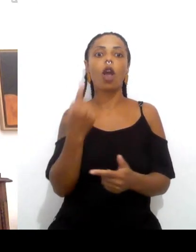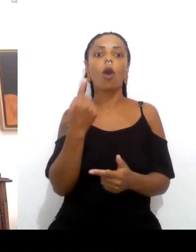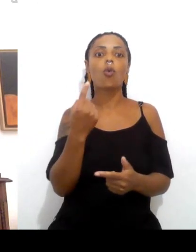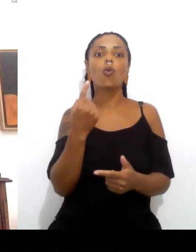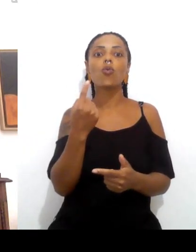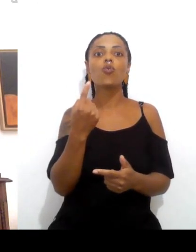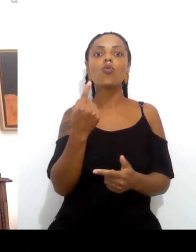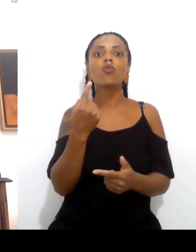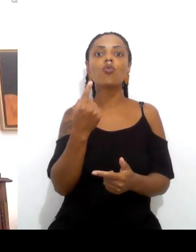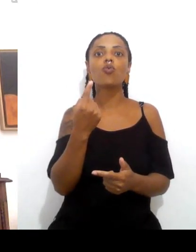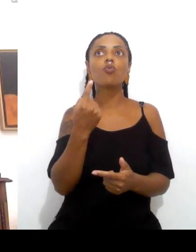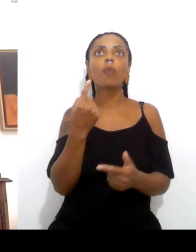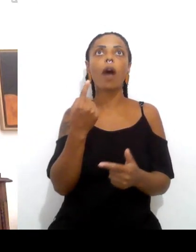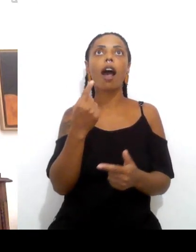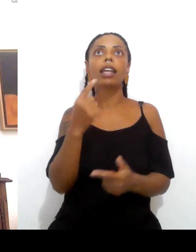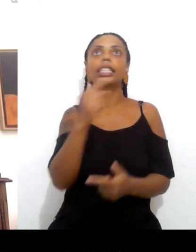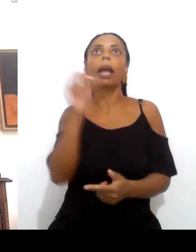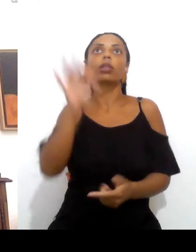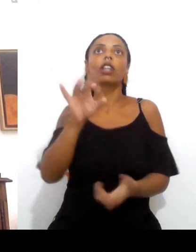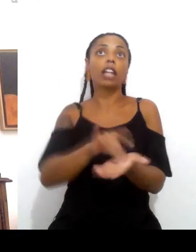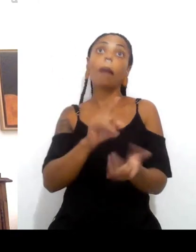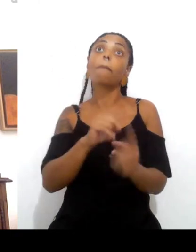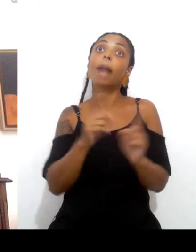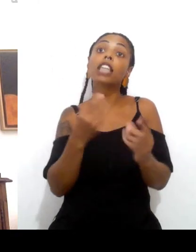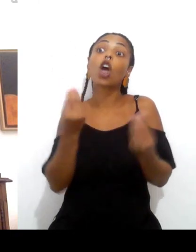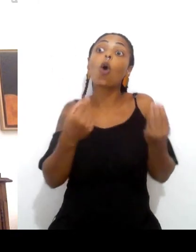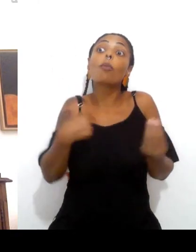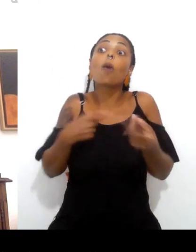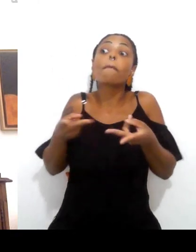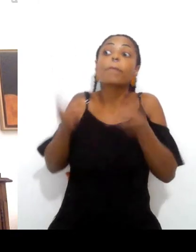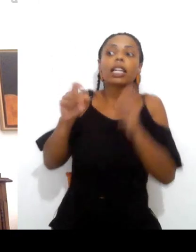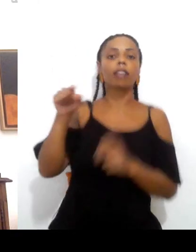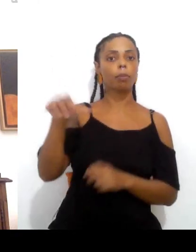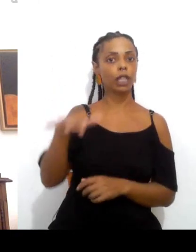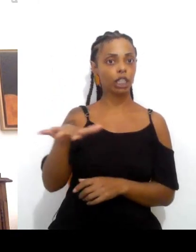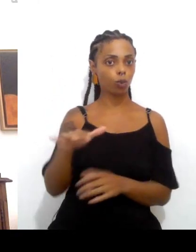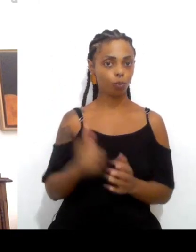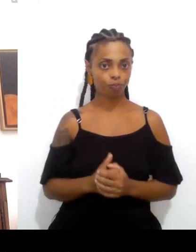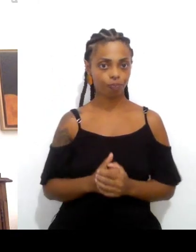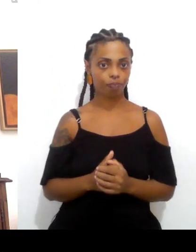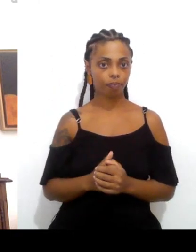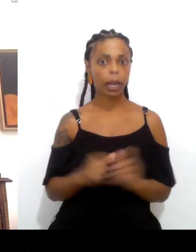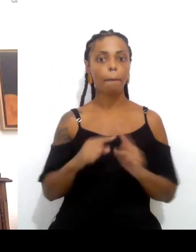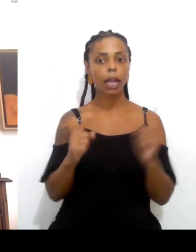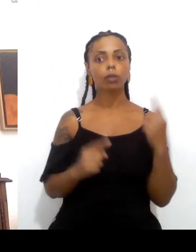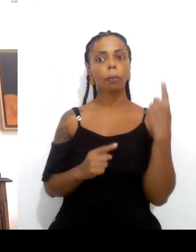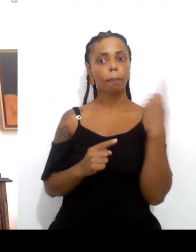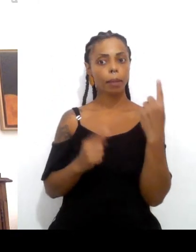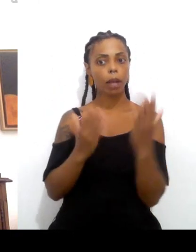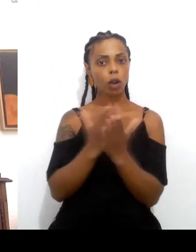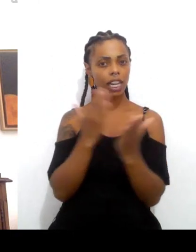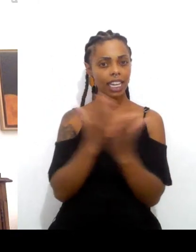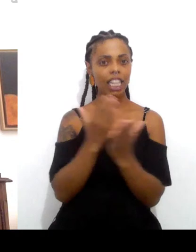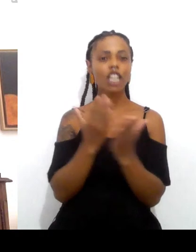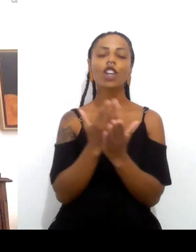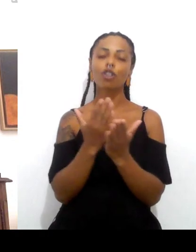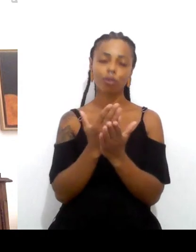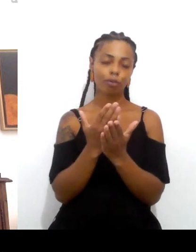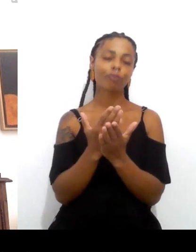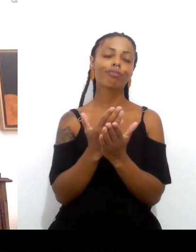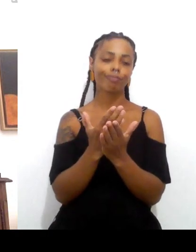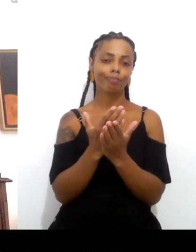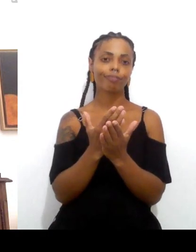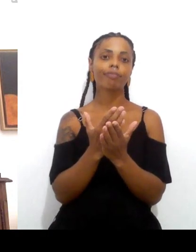percepção de algo de todo modo o primeiro livro foi deliberadamente escrito